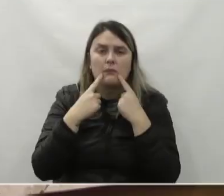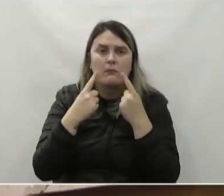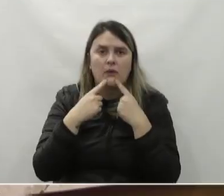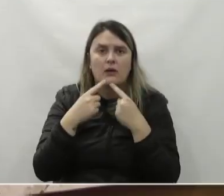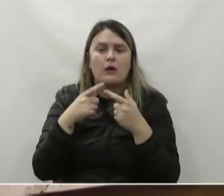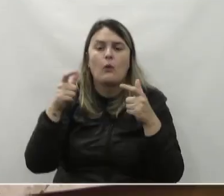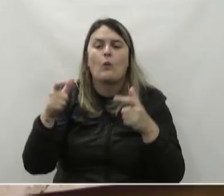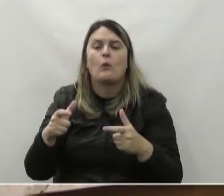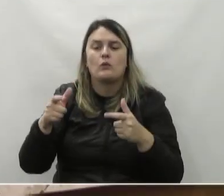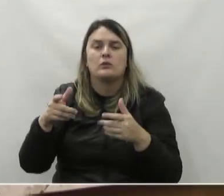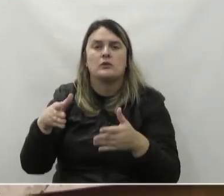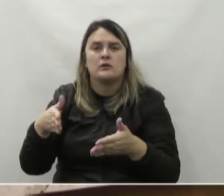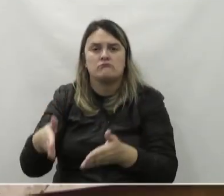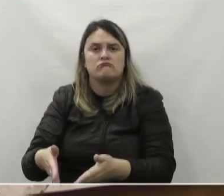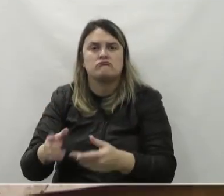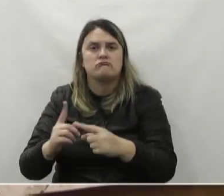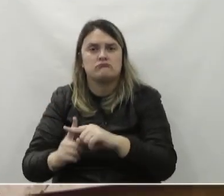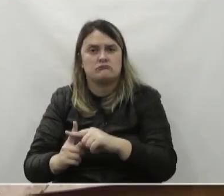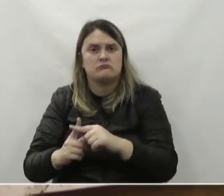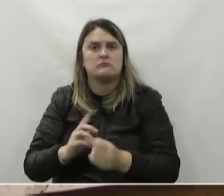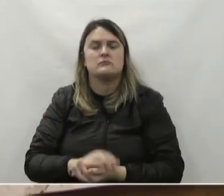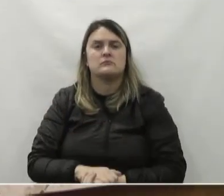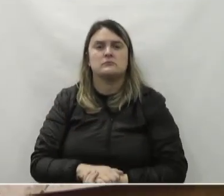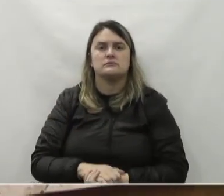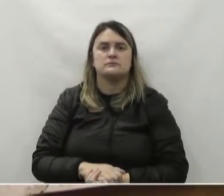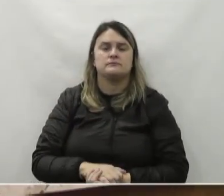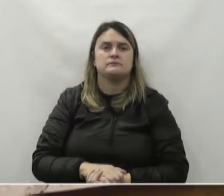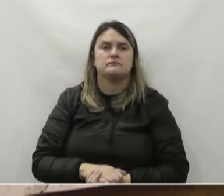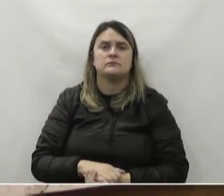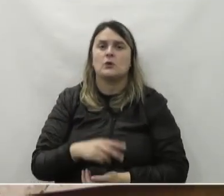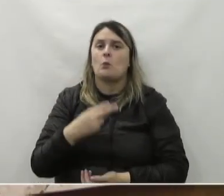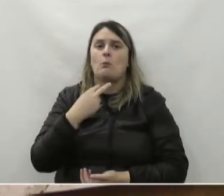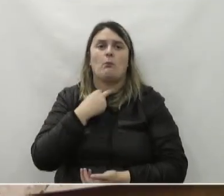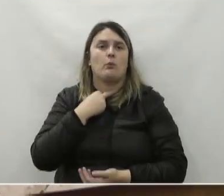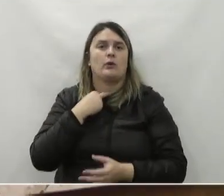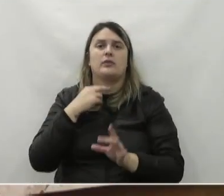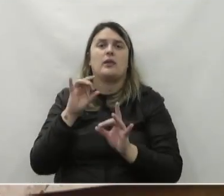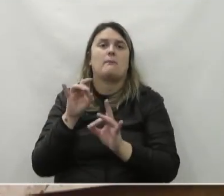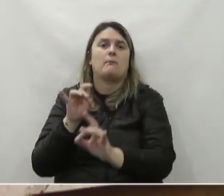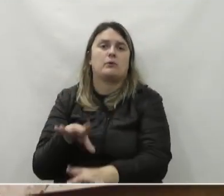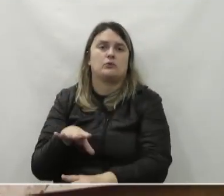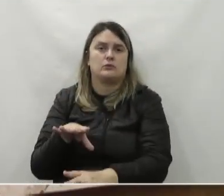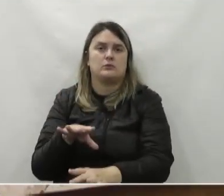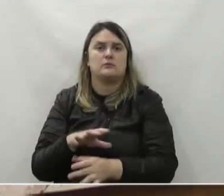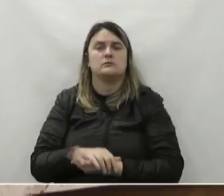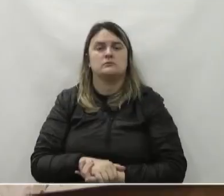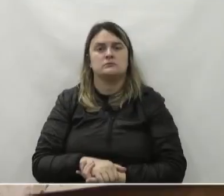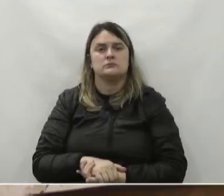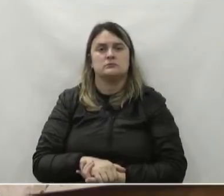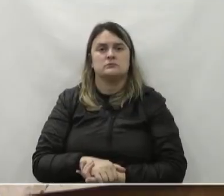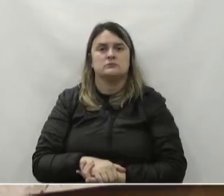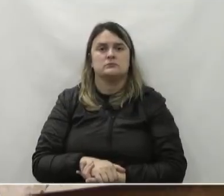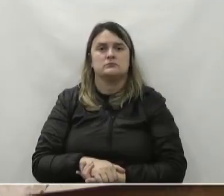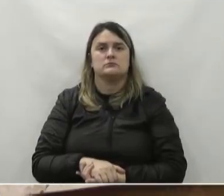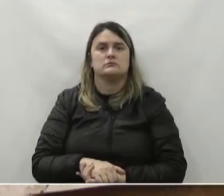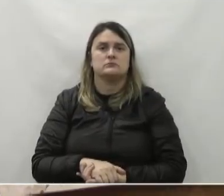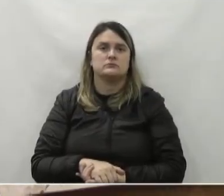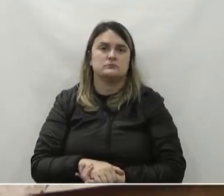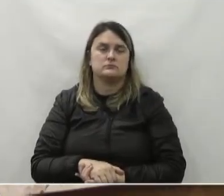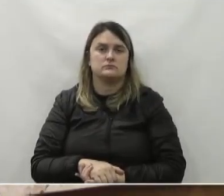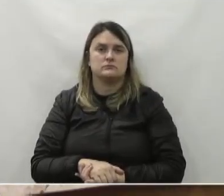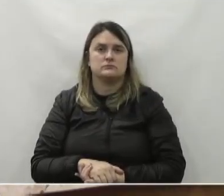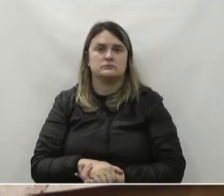né? Um ente querido ali. Mas o que não pode é ficar dessa maneira. E digo mais,